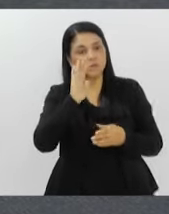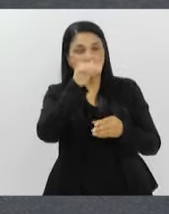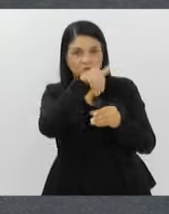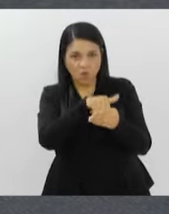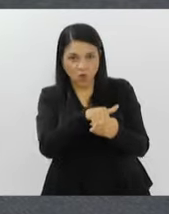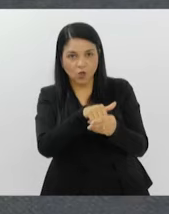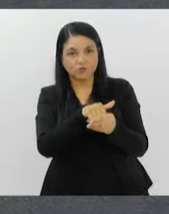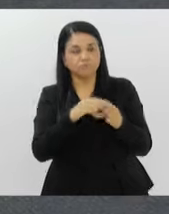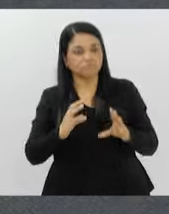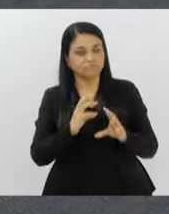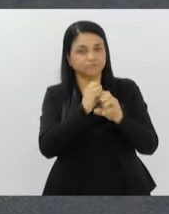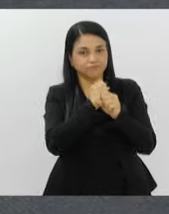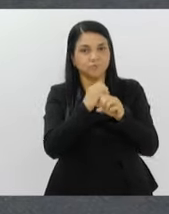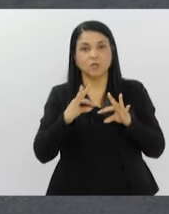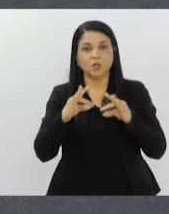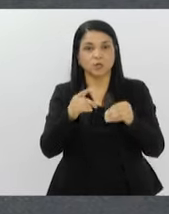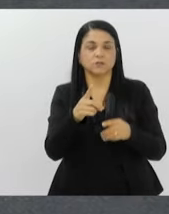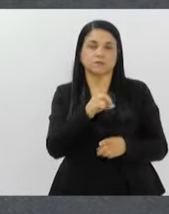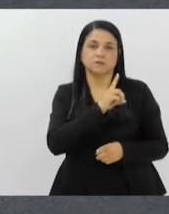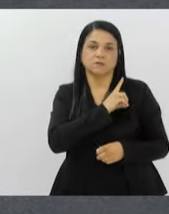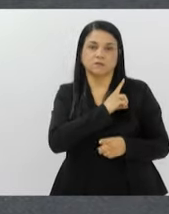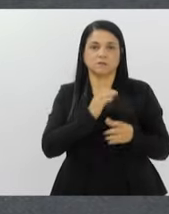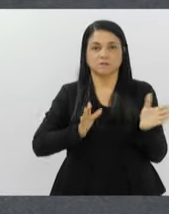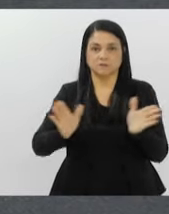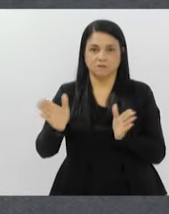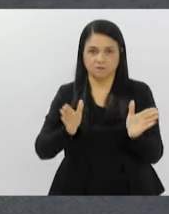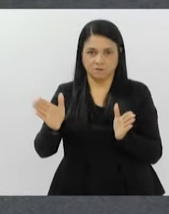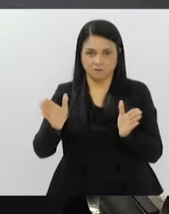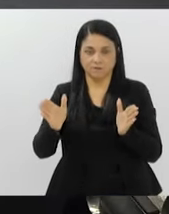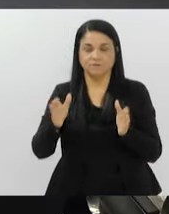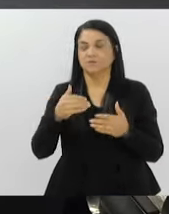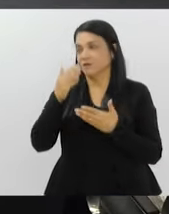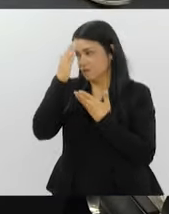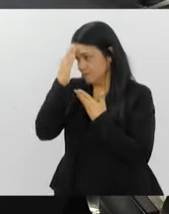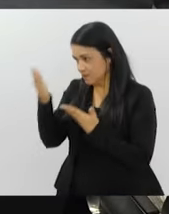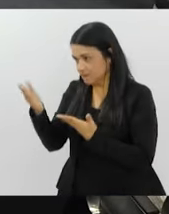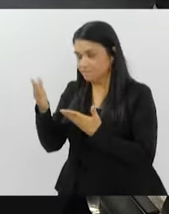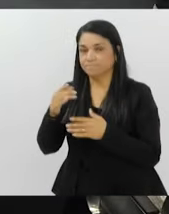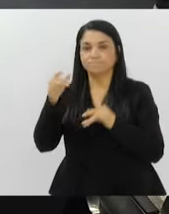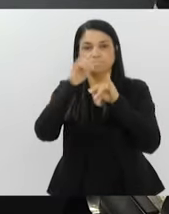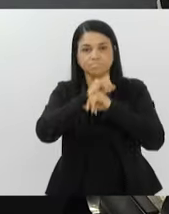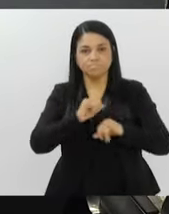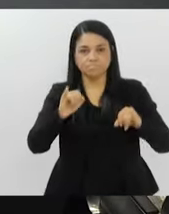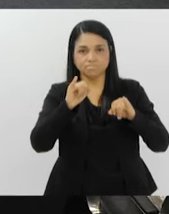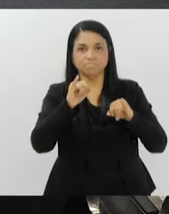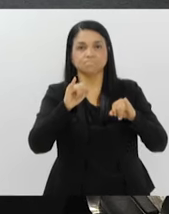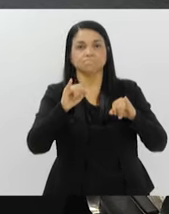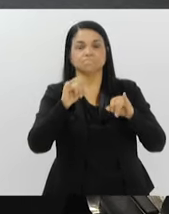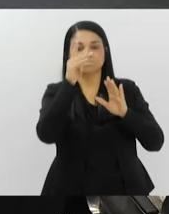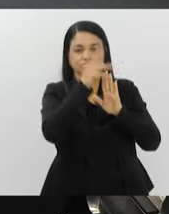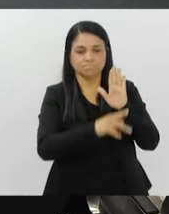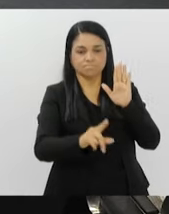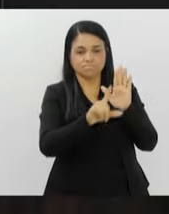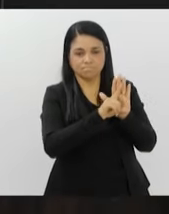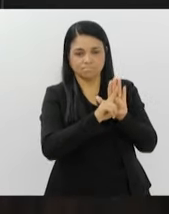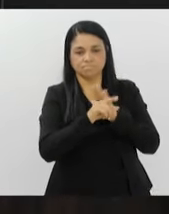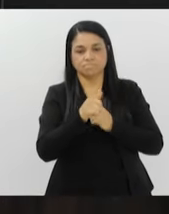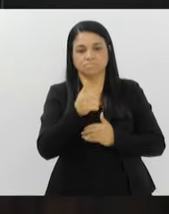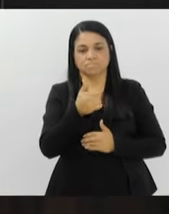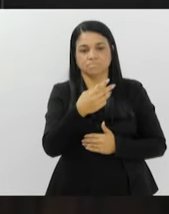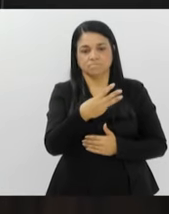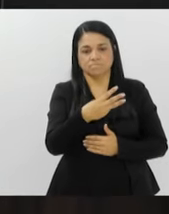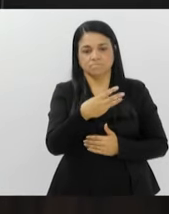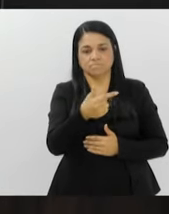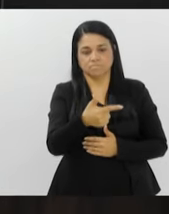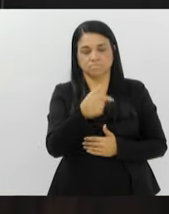para todas as delegacias Obrigada anuncio projeto de lei número